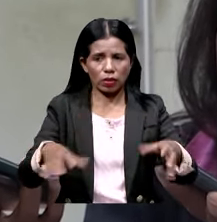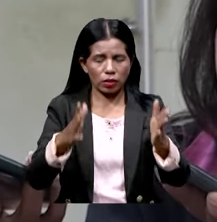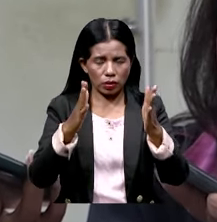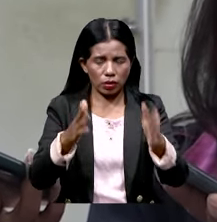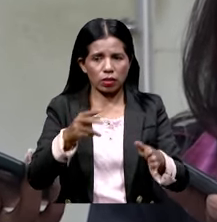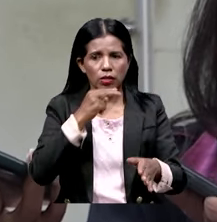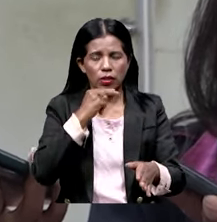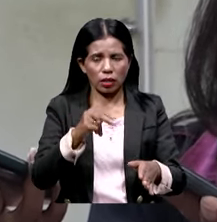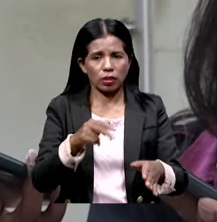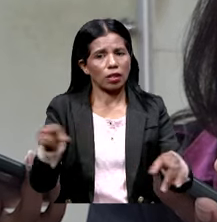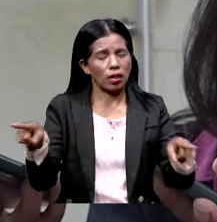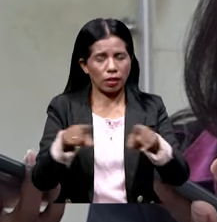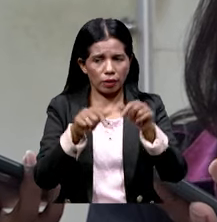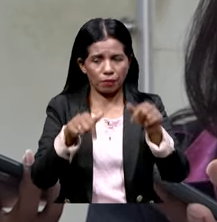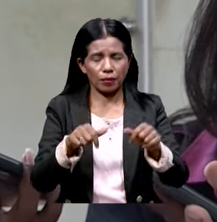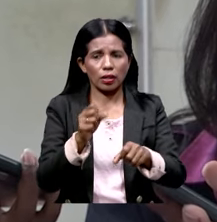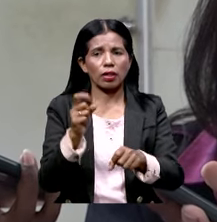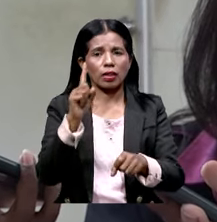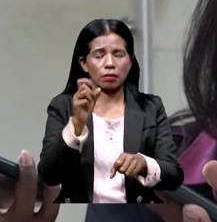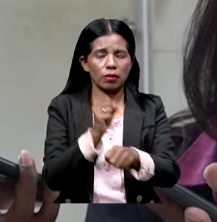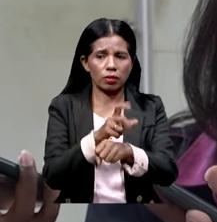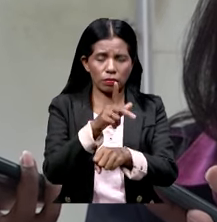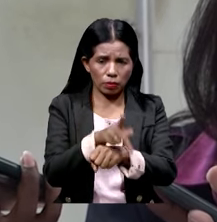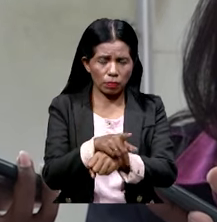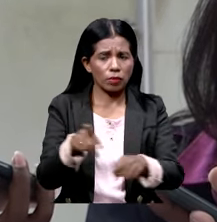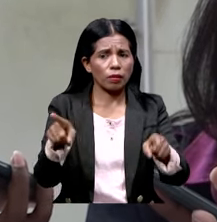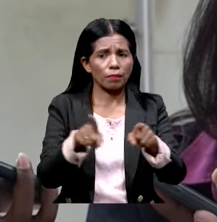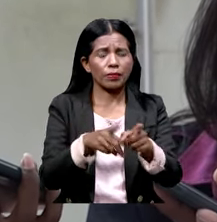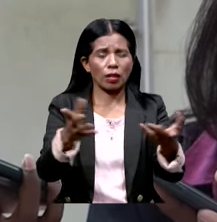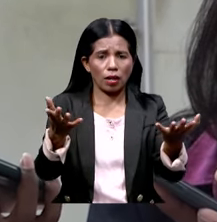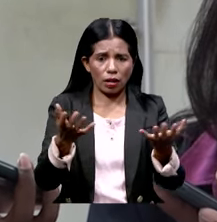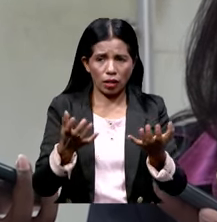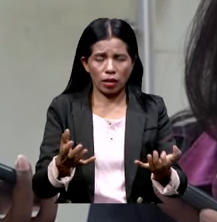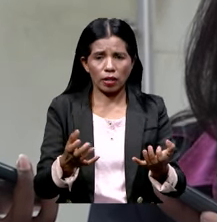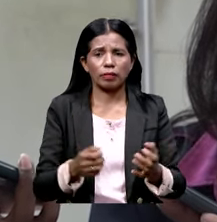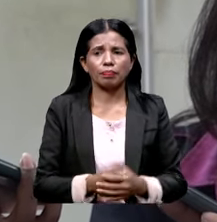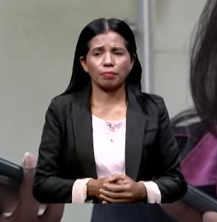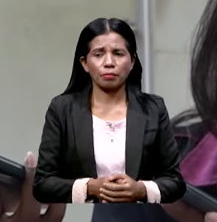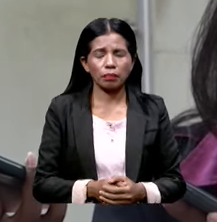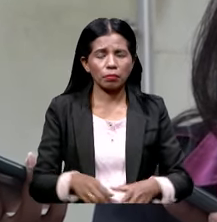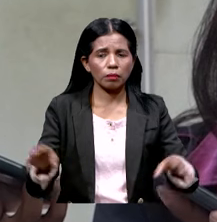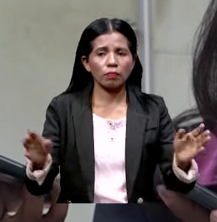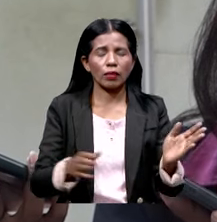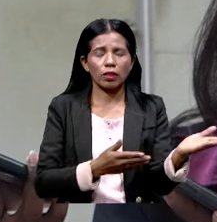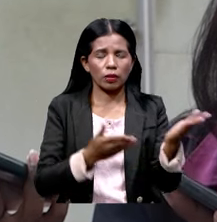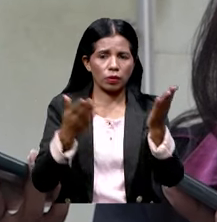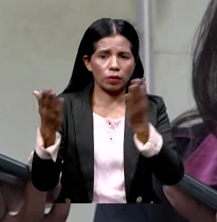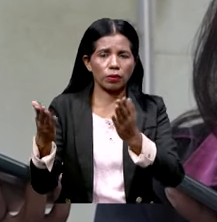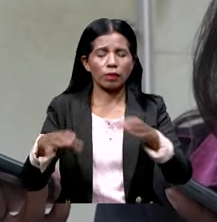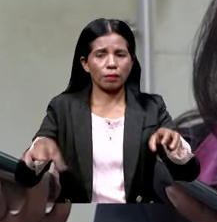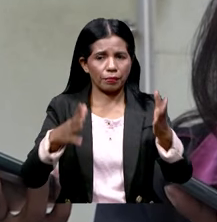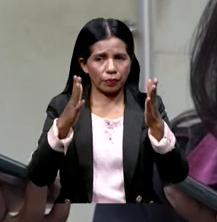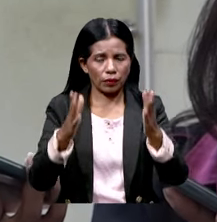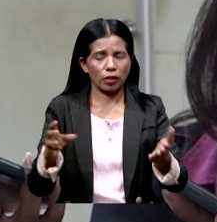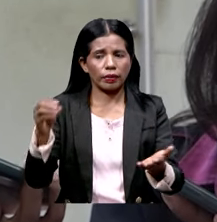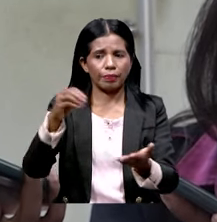hansane. E da selo, ba se fope. Se for para Moçambique, a cara de atu sai trabalhador, tama iha